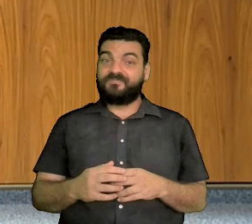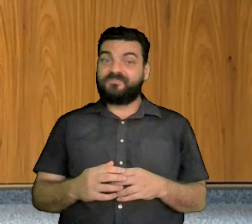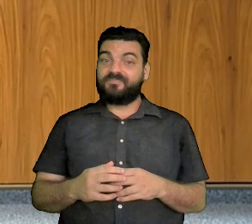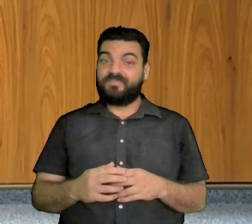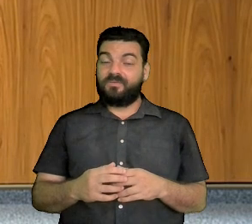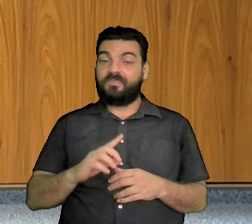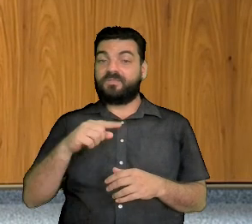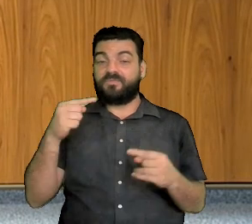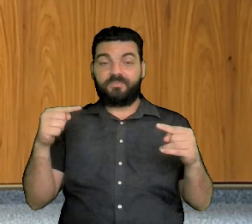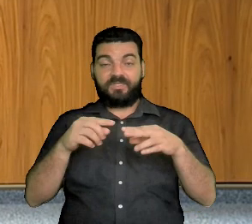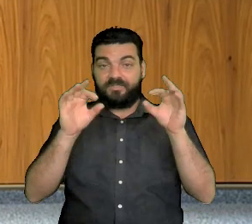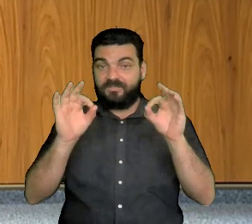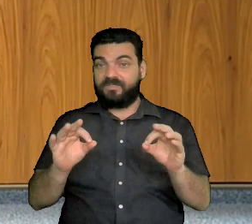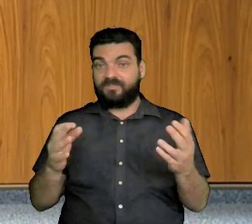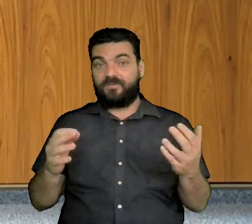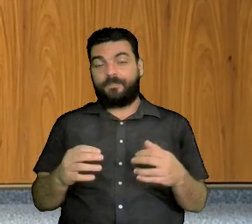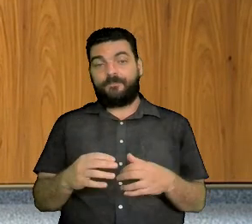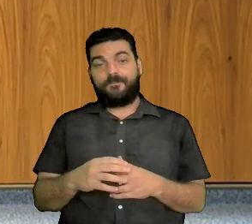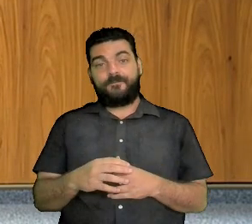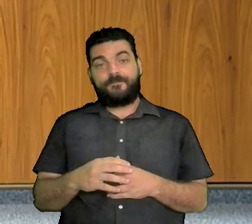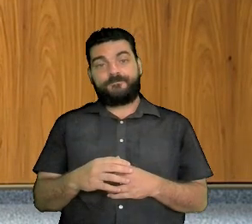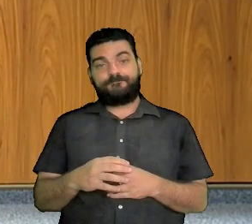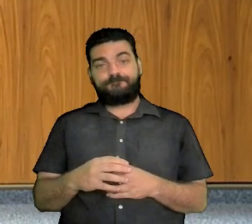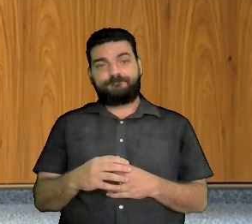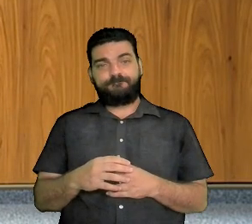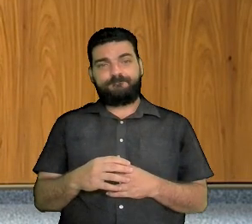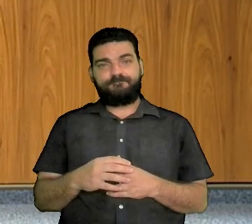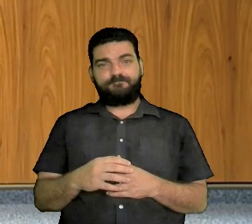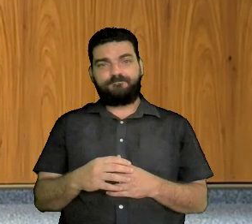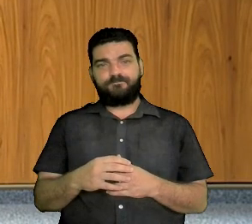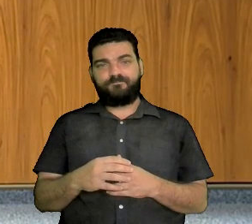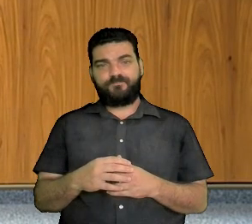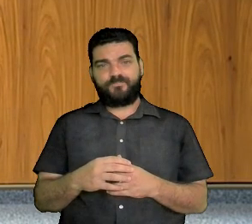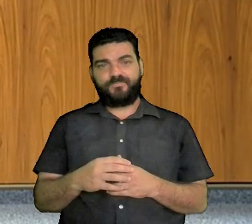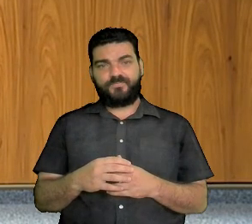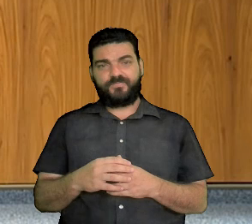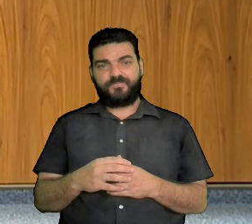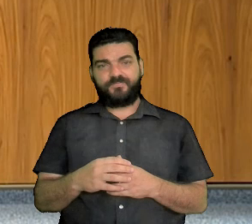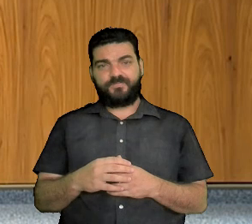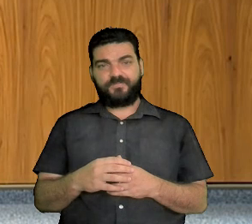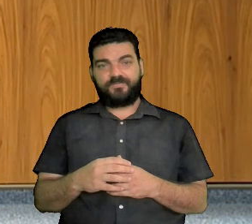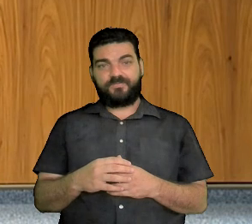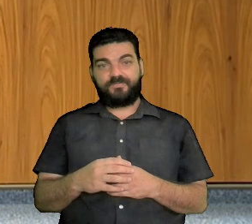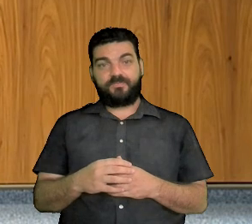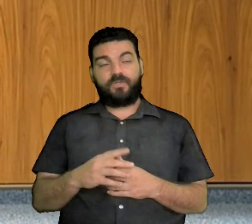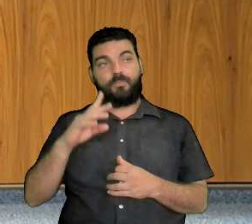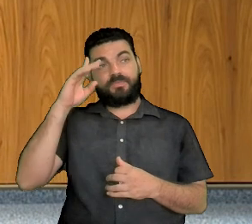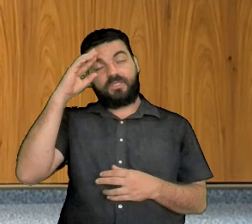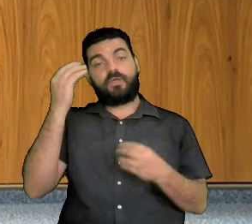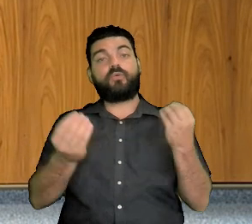né? Buscar uma solução consensual para que as soluções consensuais pudessem acontecer.